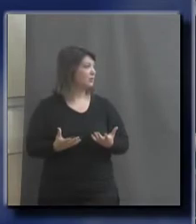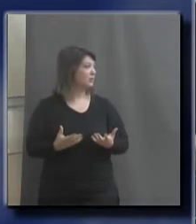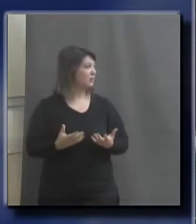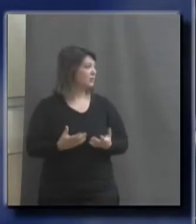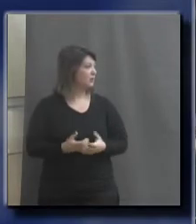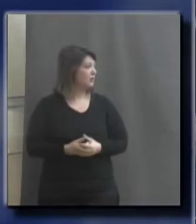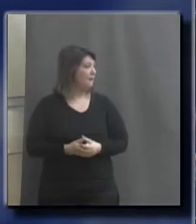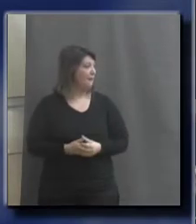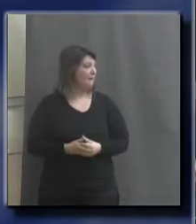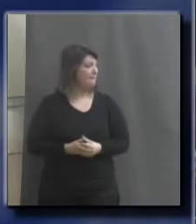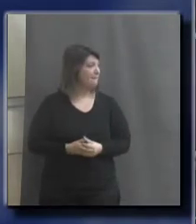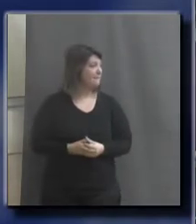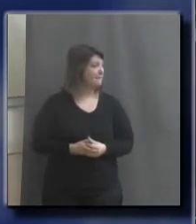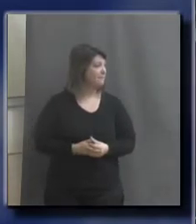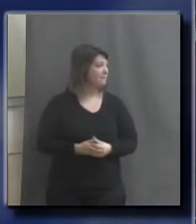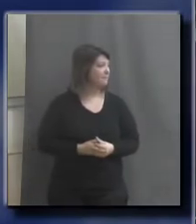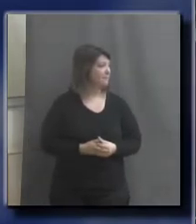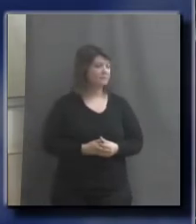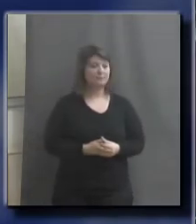forma...